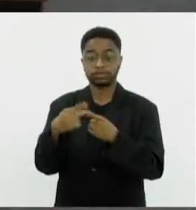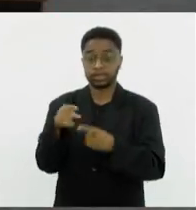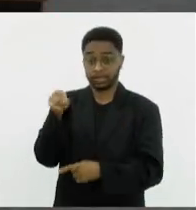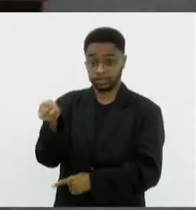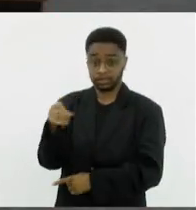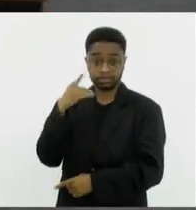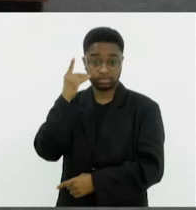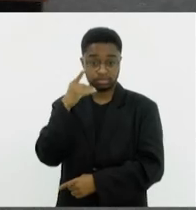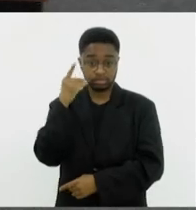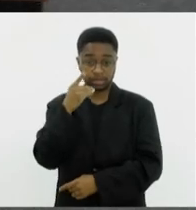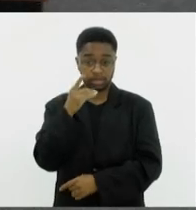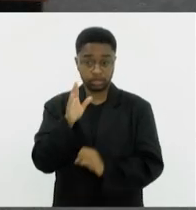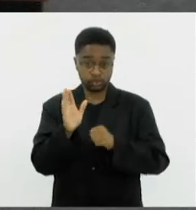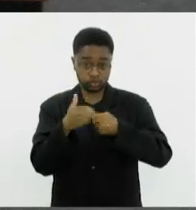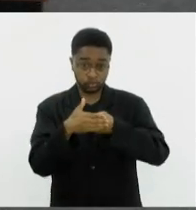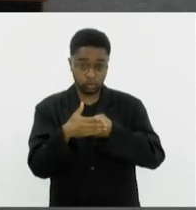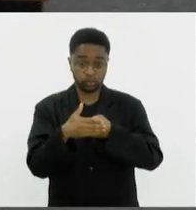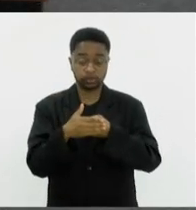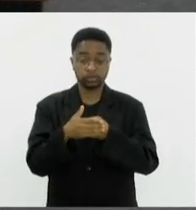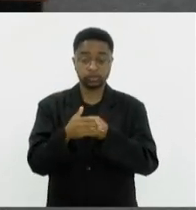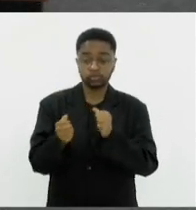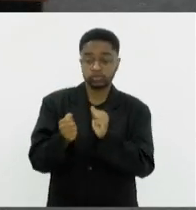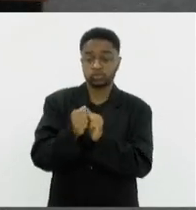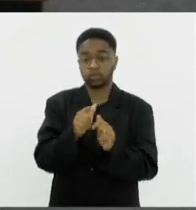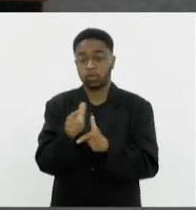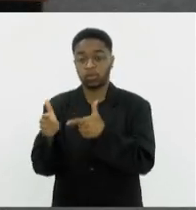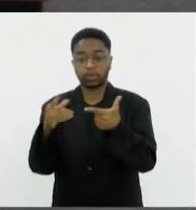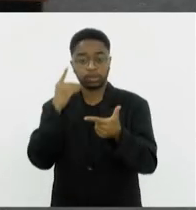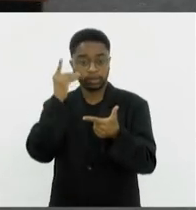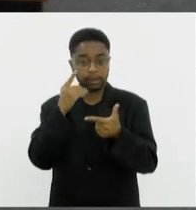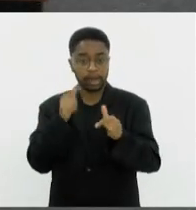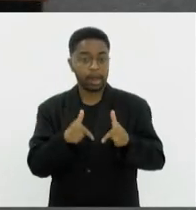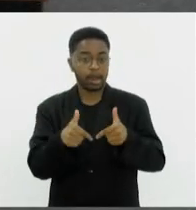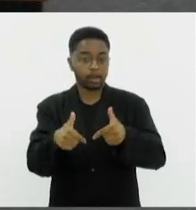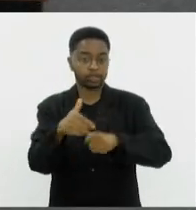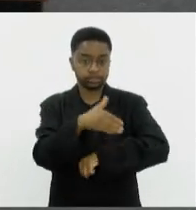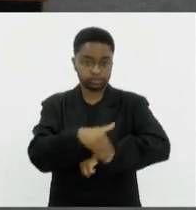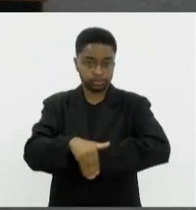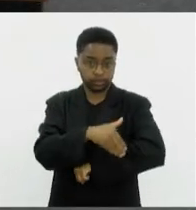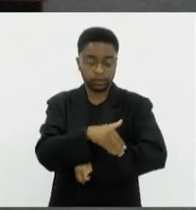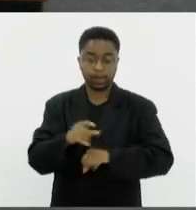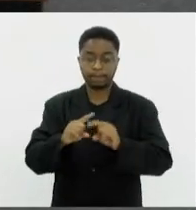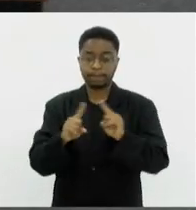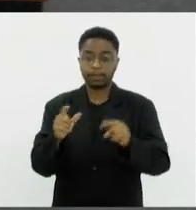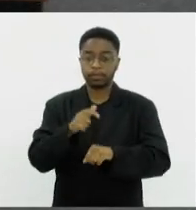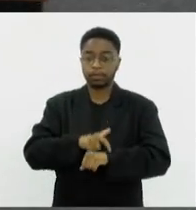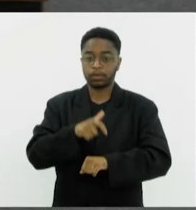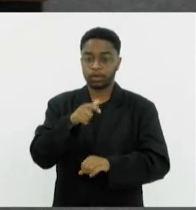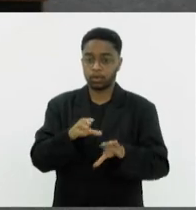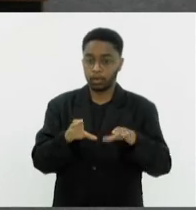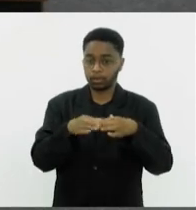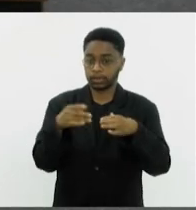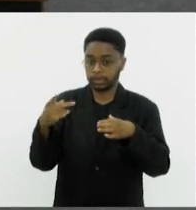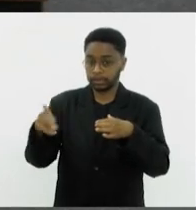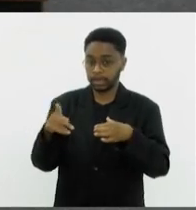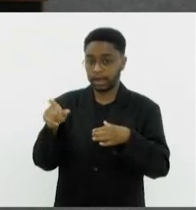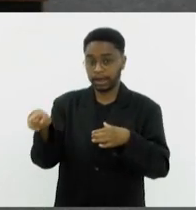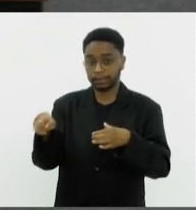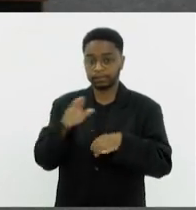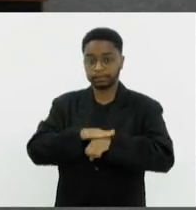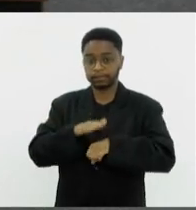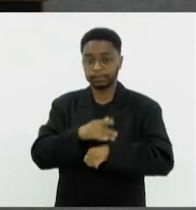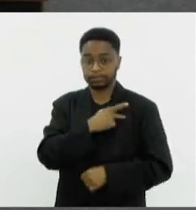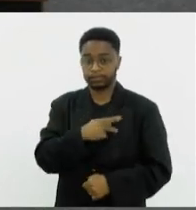que chega aqui, se esconde atrás de outros deputados, faz ações na rua, mas quando chega na comissão que ele é o presidente, o que ele